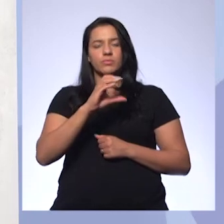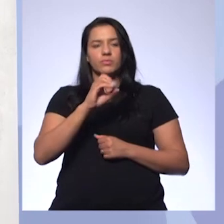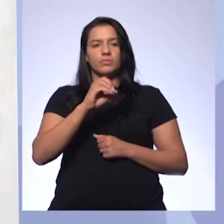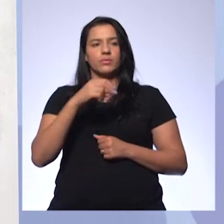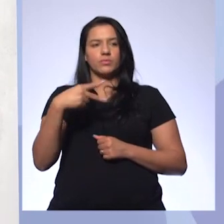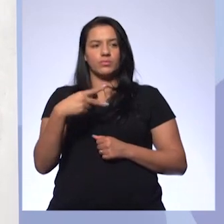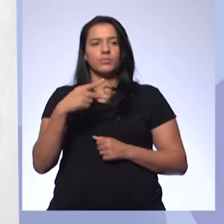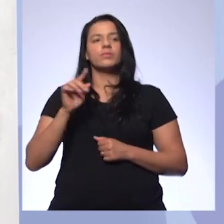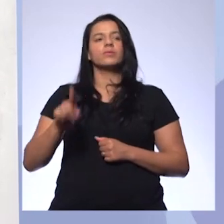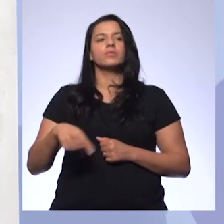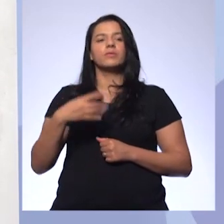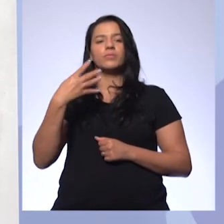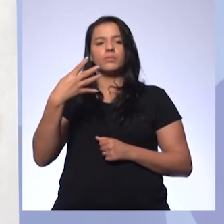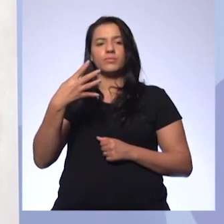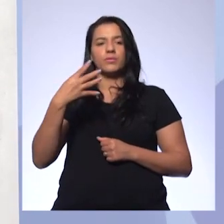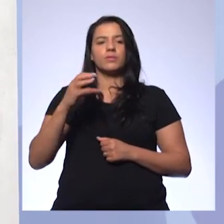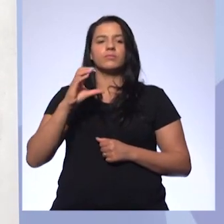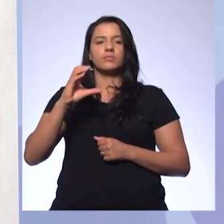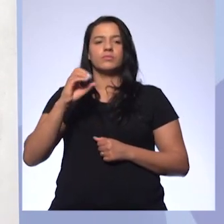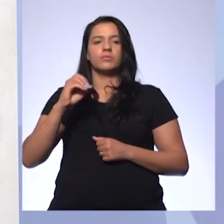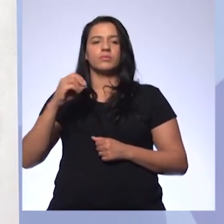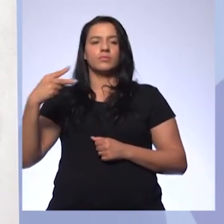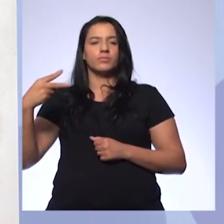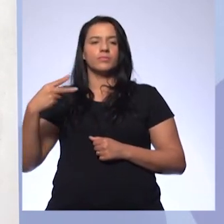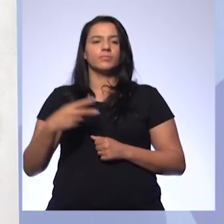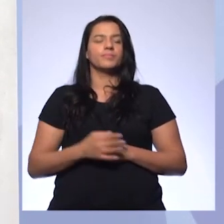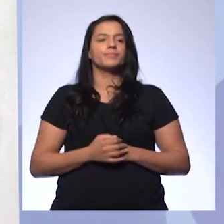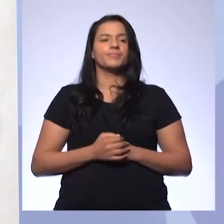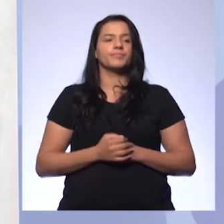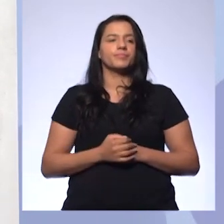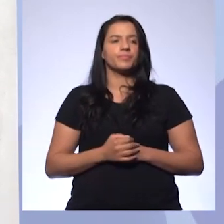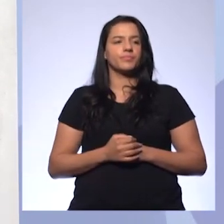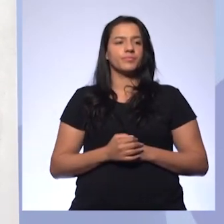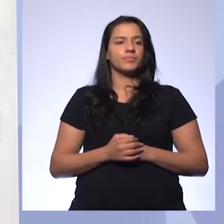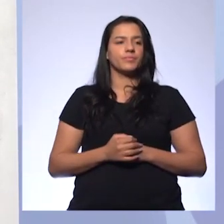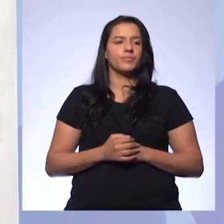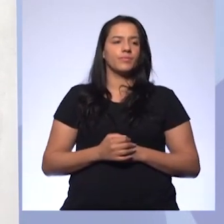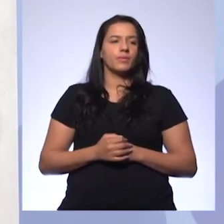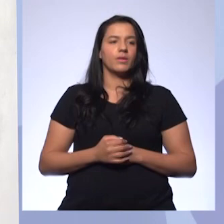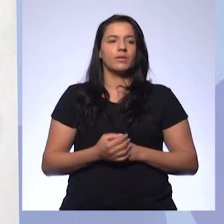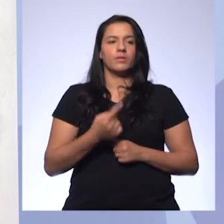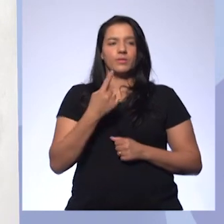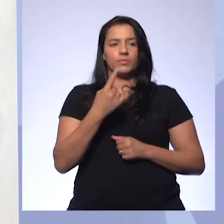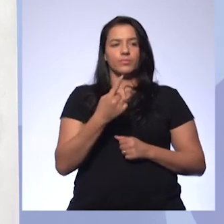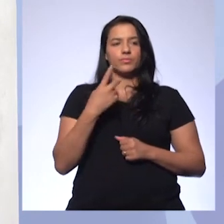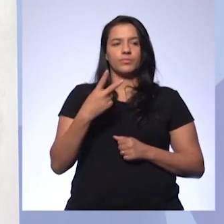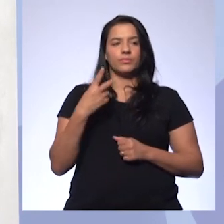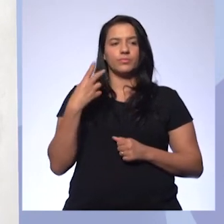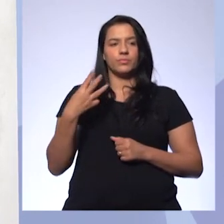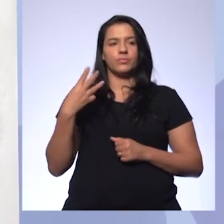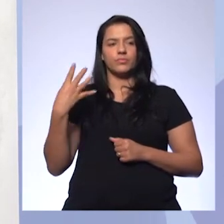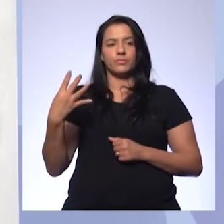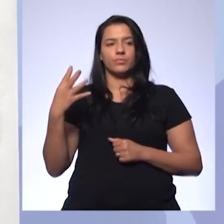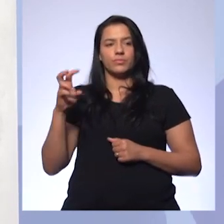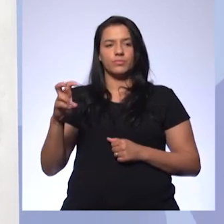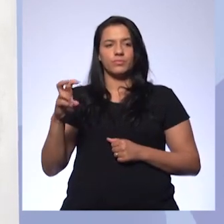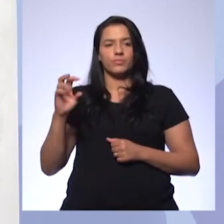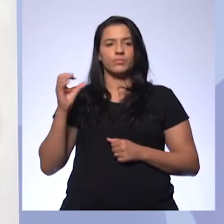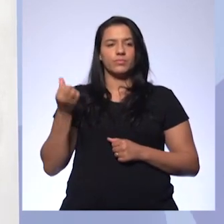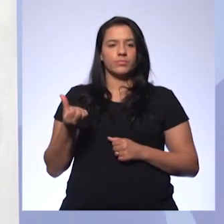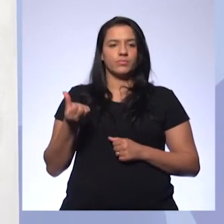4. Então, se eu numerar a cadeia aqui, ó, 1, 2,